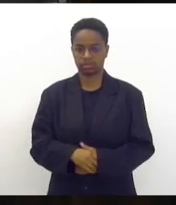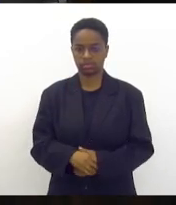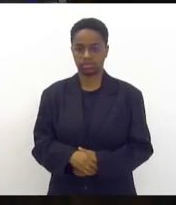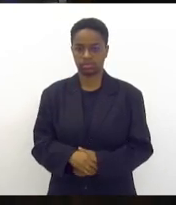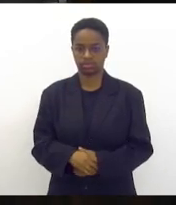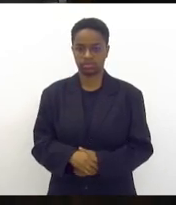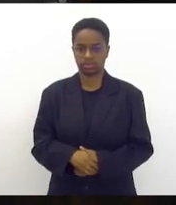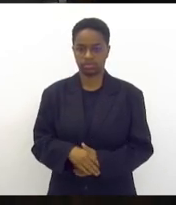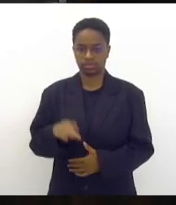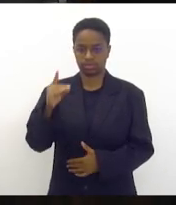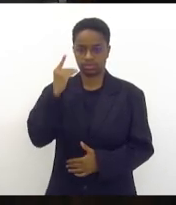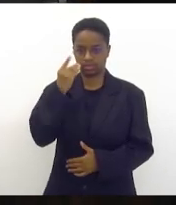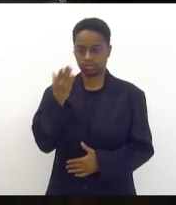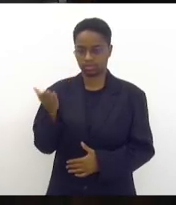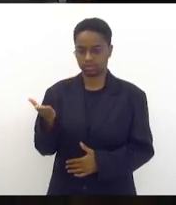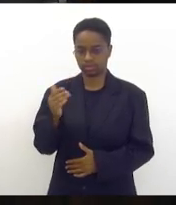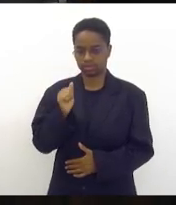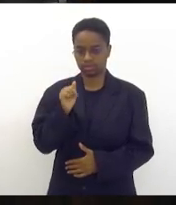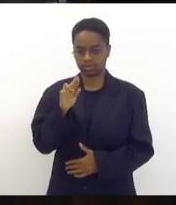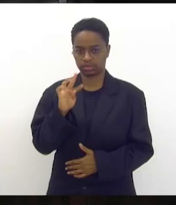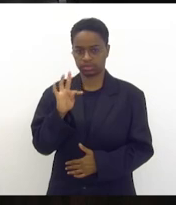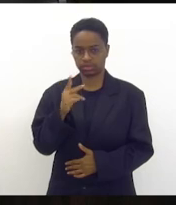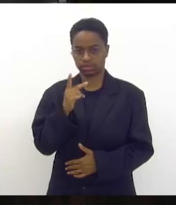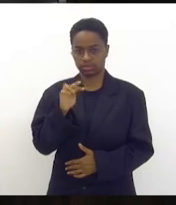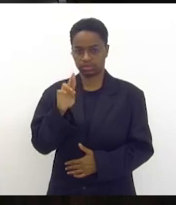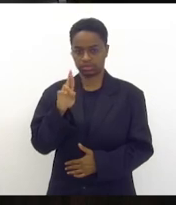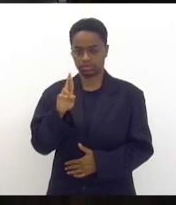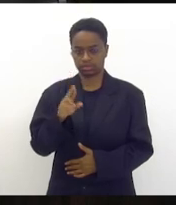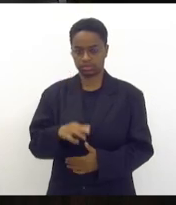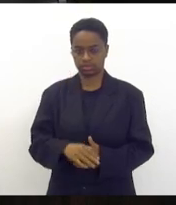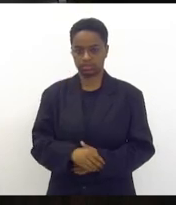Nosso nome, deputado Arthur Monteiro.